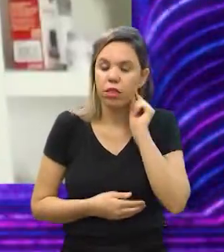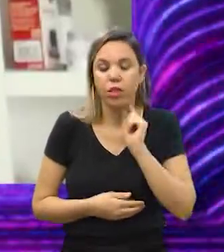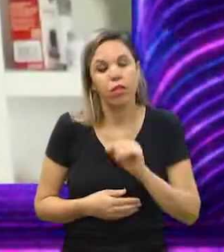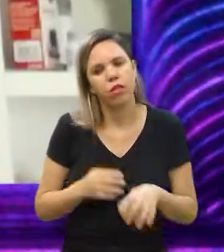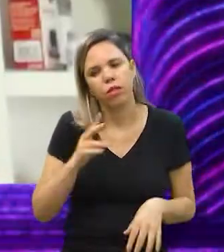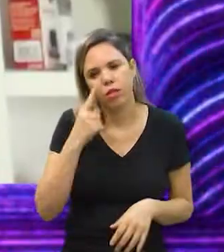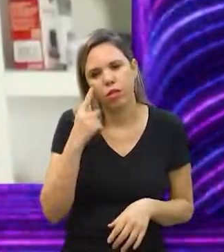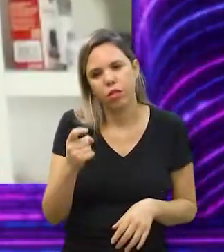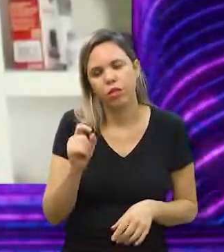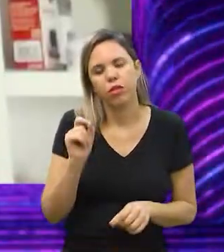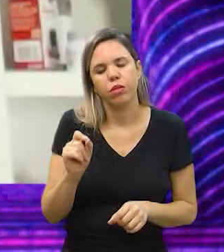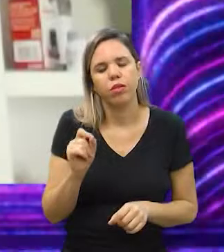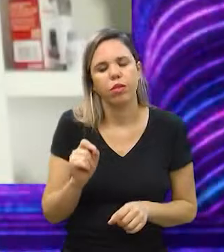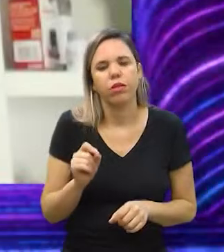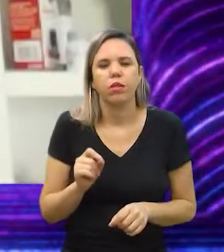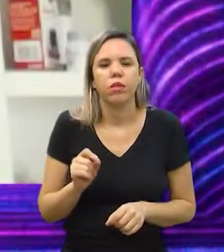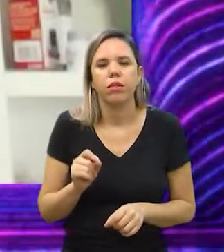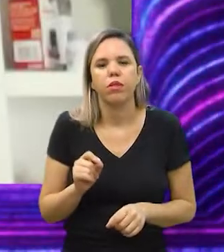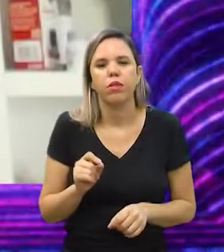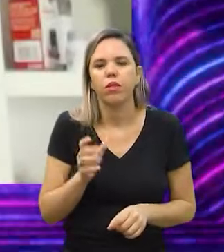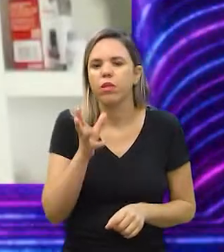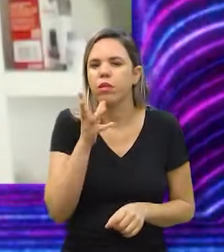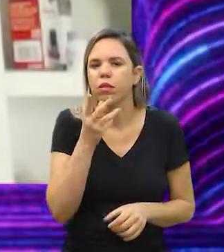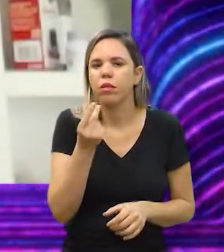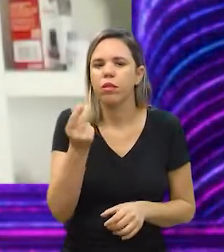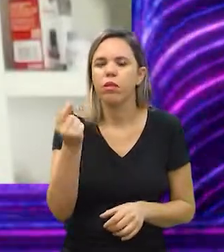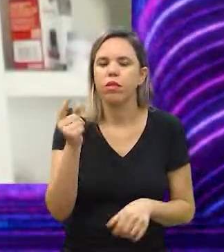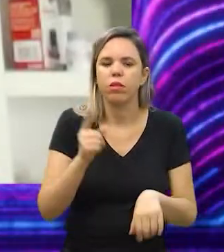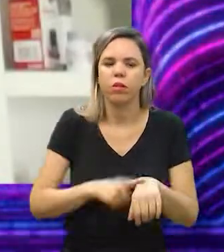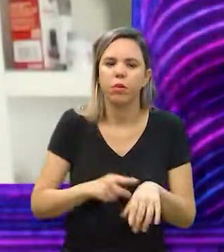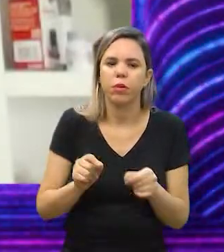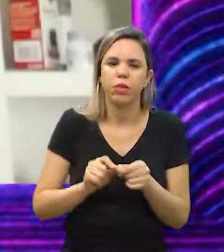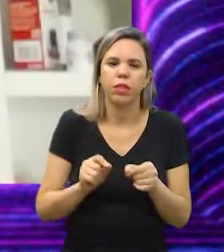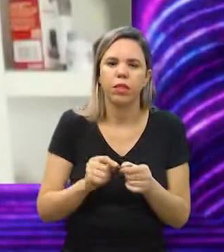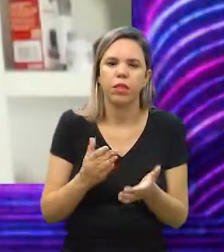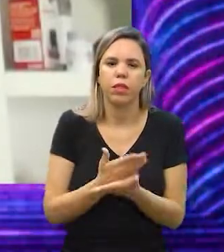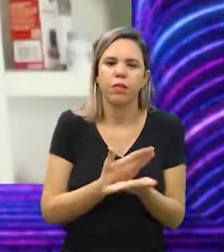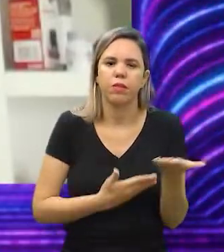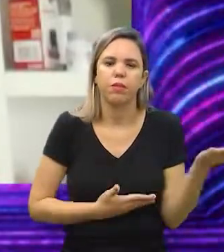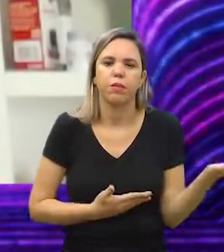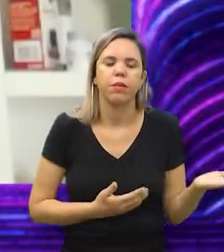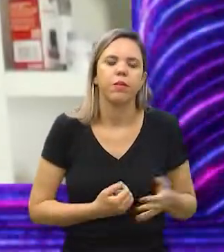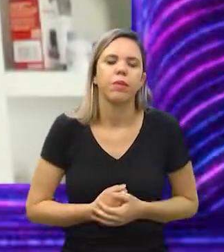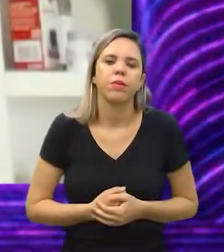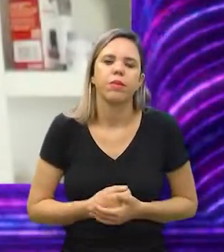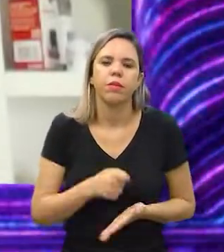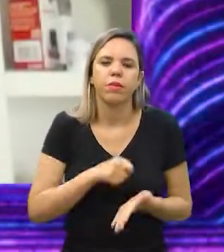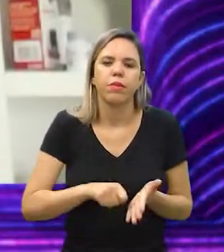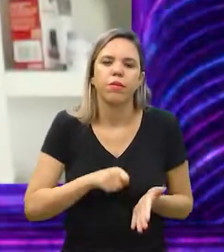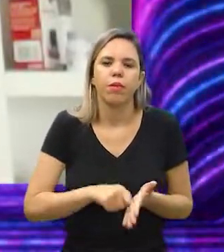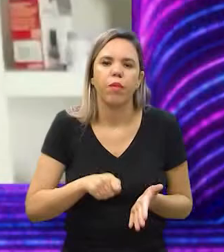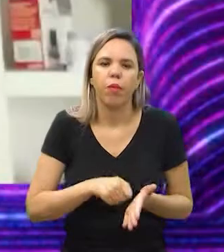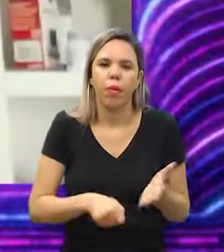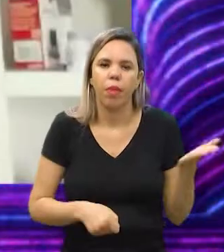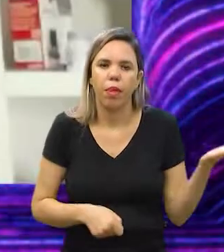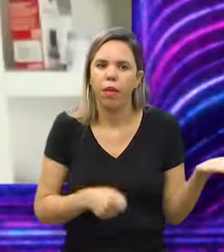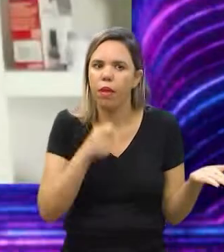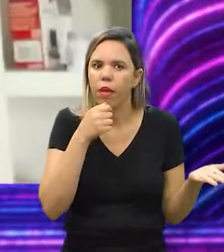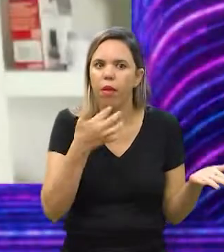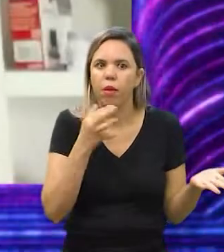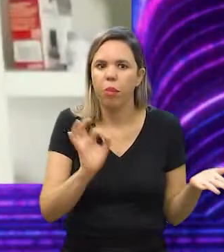Mas o interessante, Michel, é que eu demorei muito tempo para fazer esse livro, né? Quando eu escrevi, eu ainda